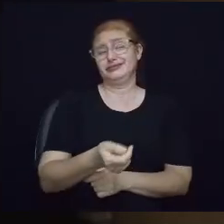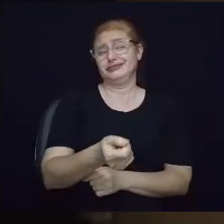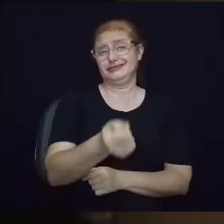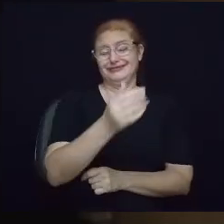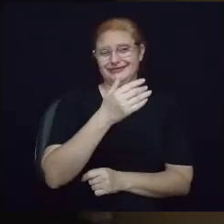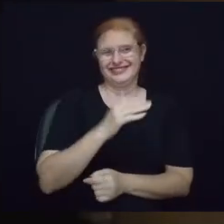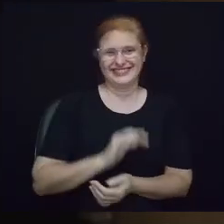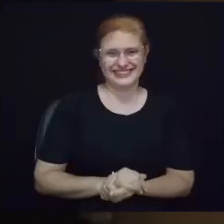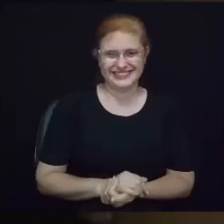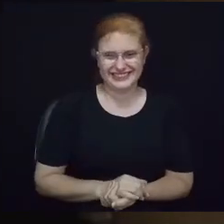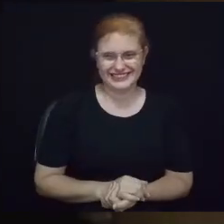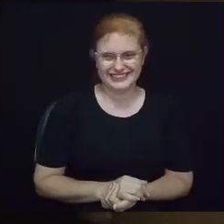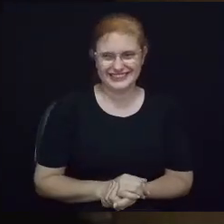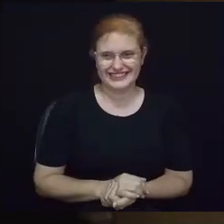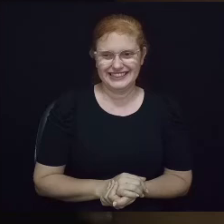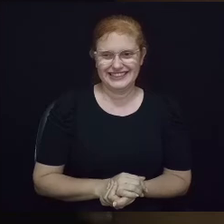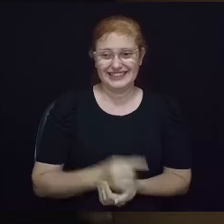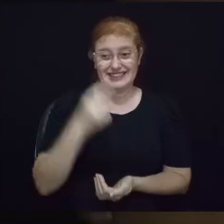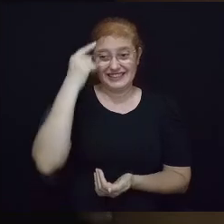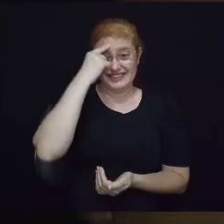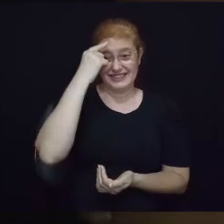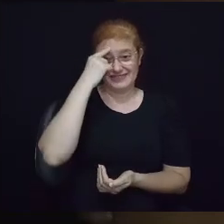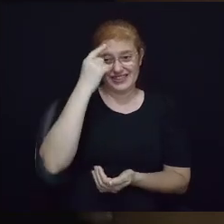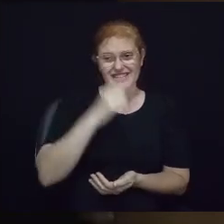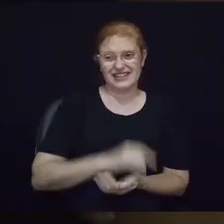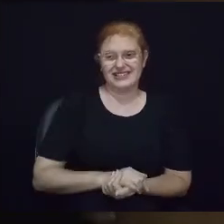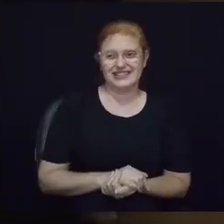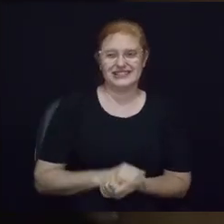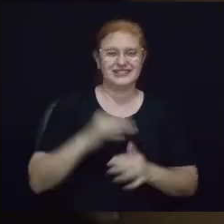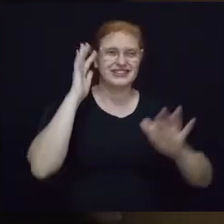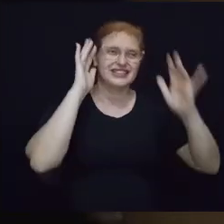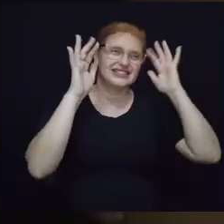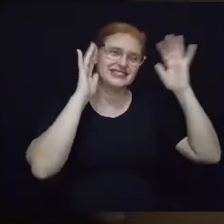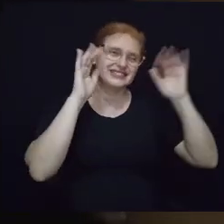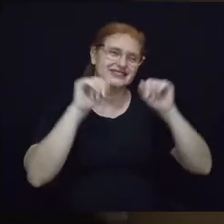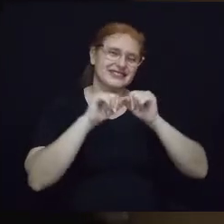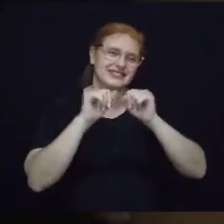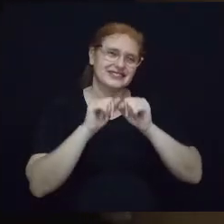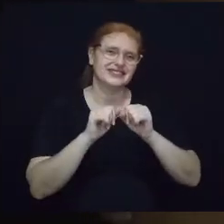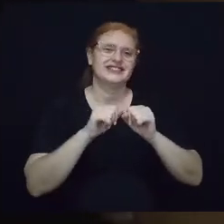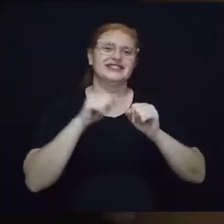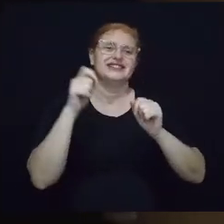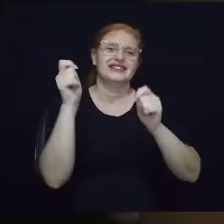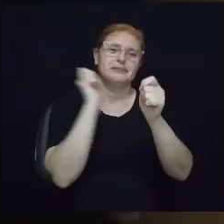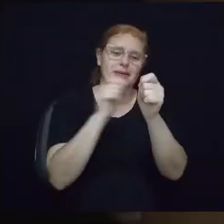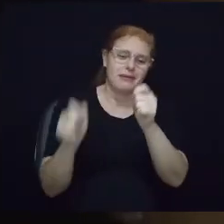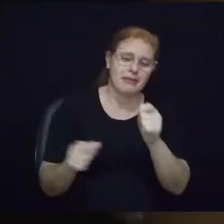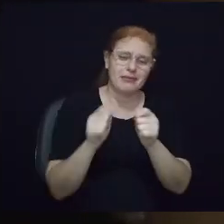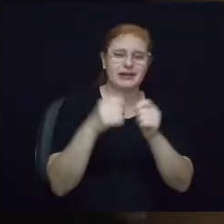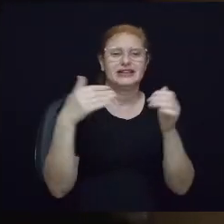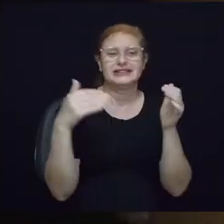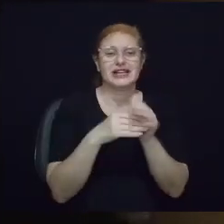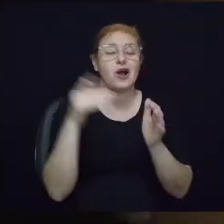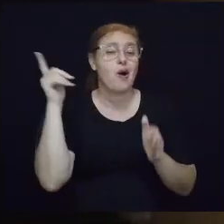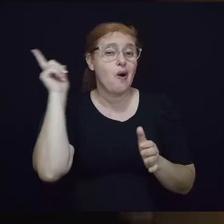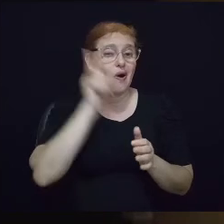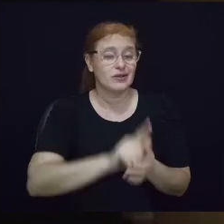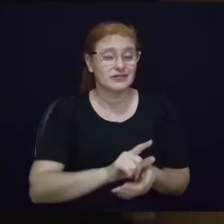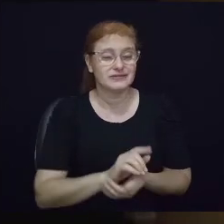lá. É o que eu penso eu me imagino fazendo escultura até